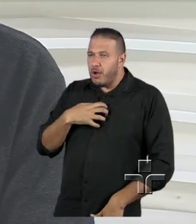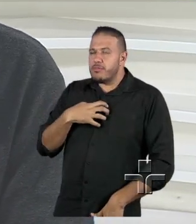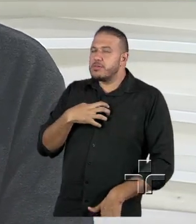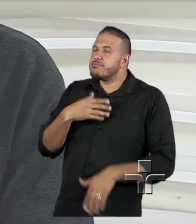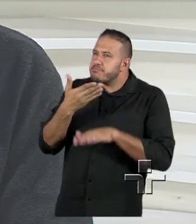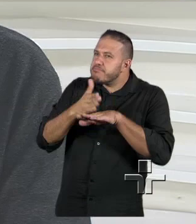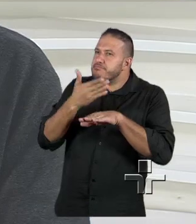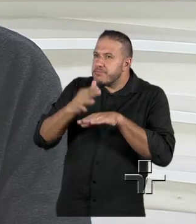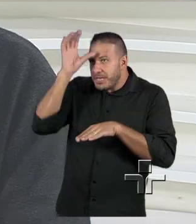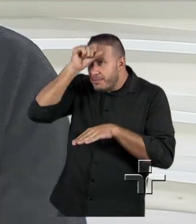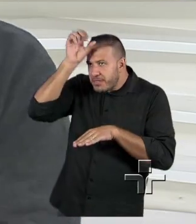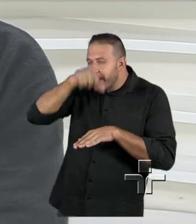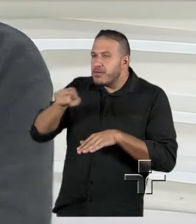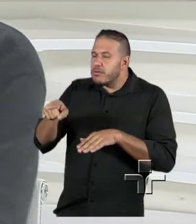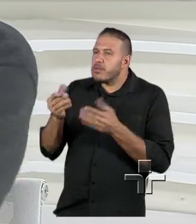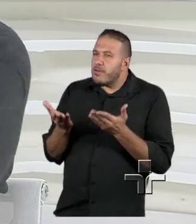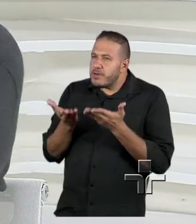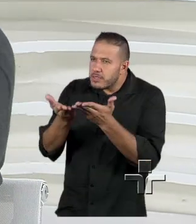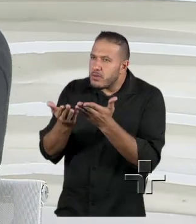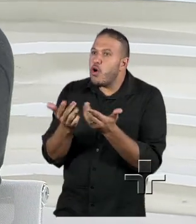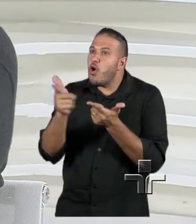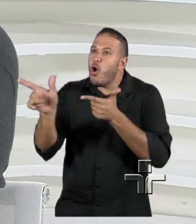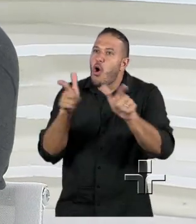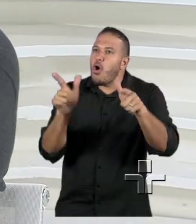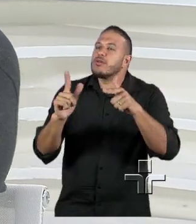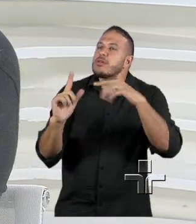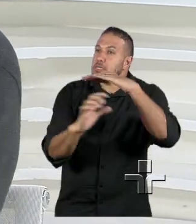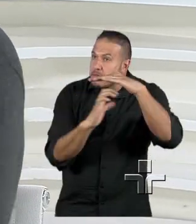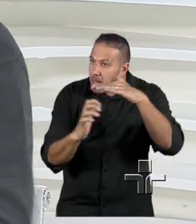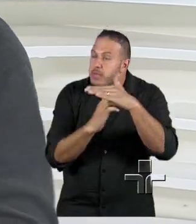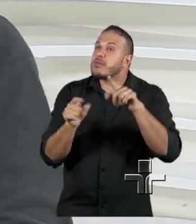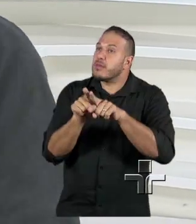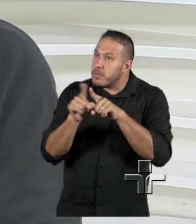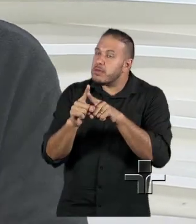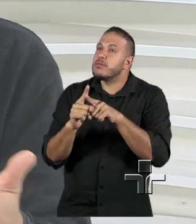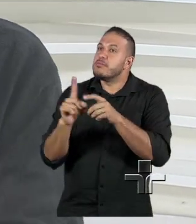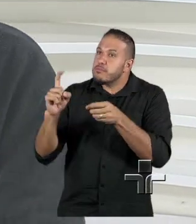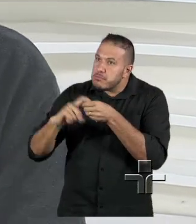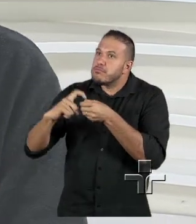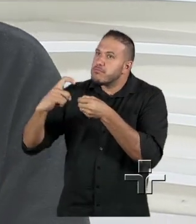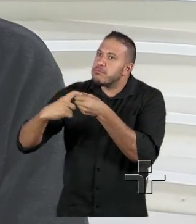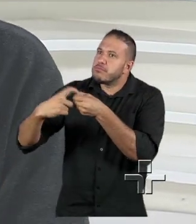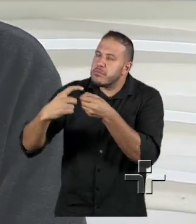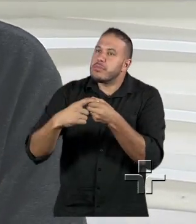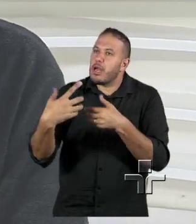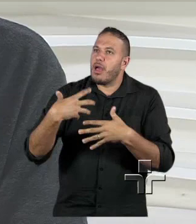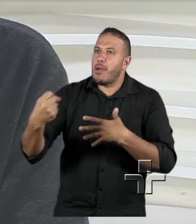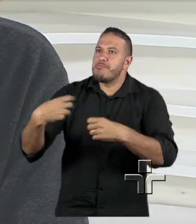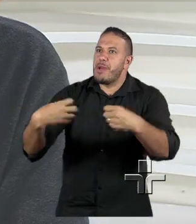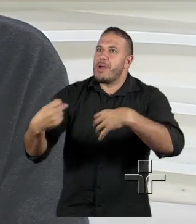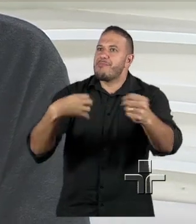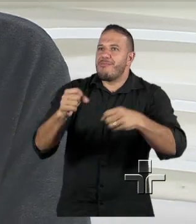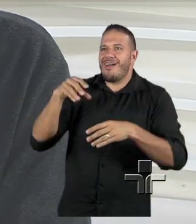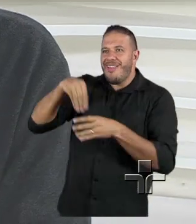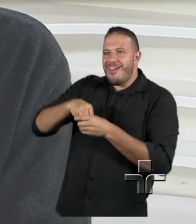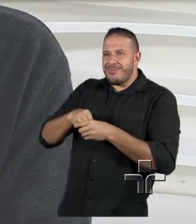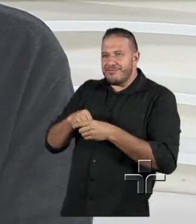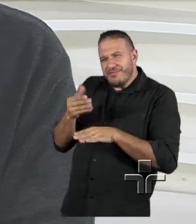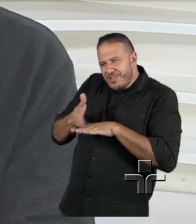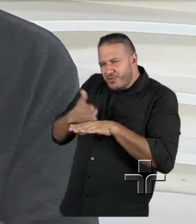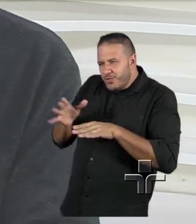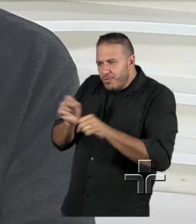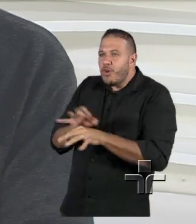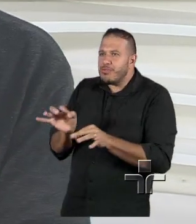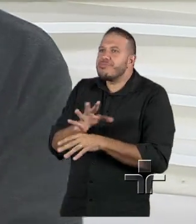estamos oferecendo, já temos outras empresas que vão buscar esses menores aprendizes lá na Cacau Show. Então,